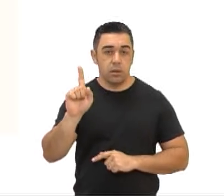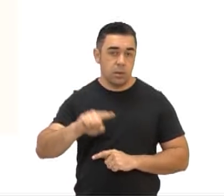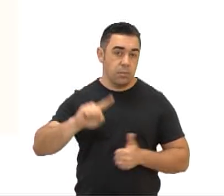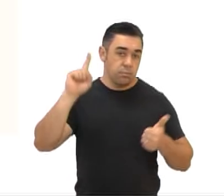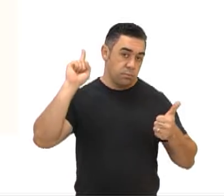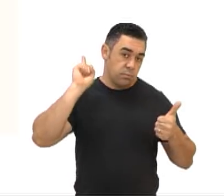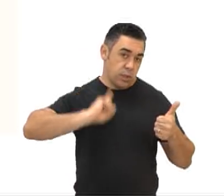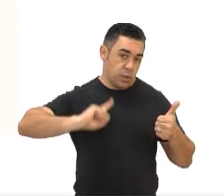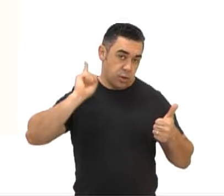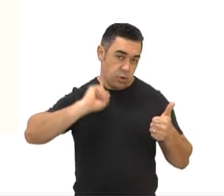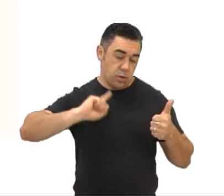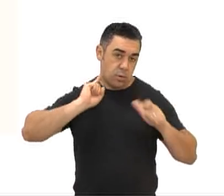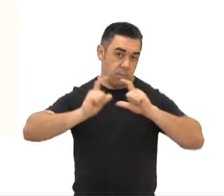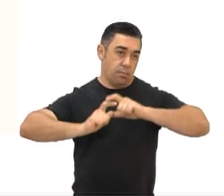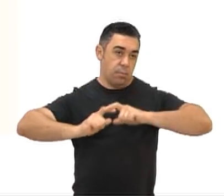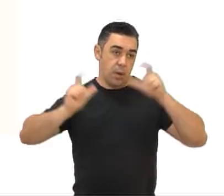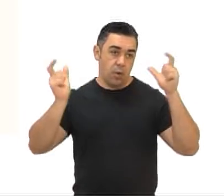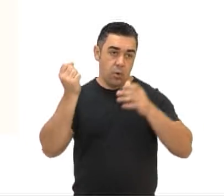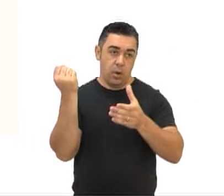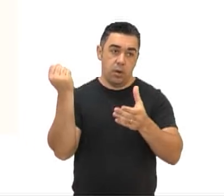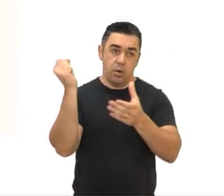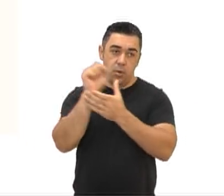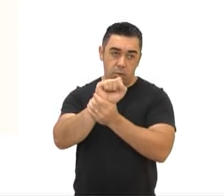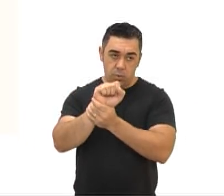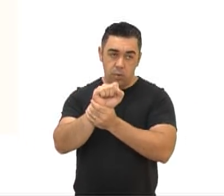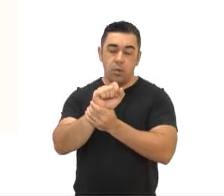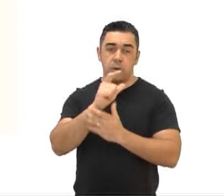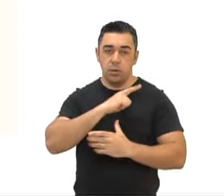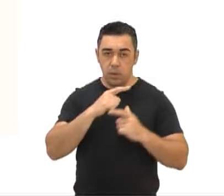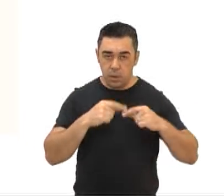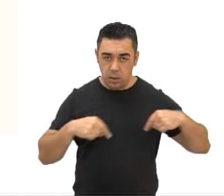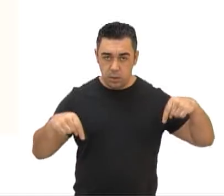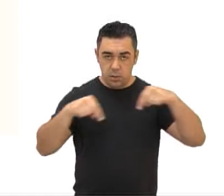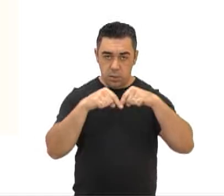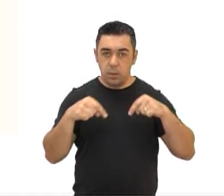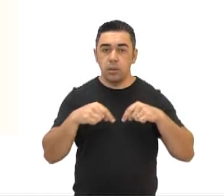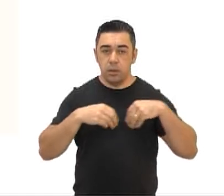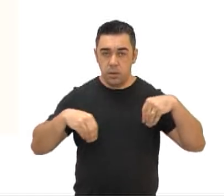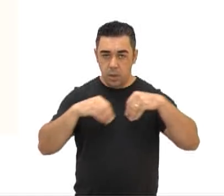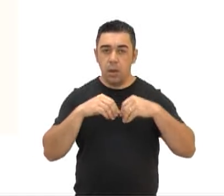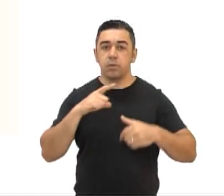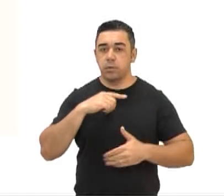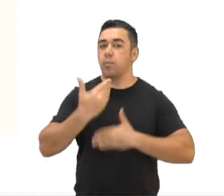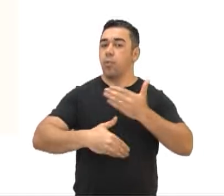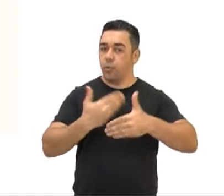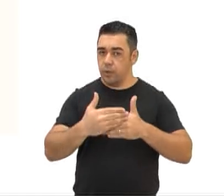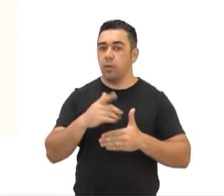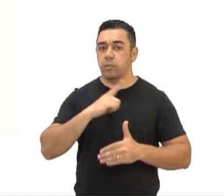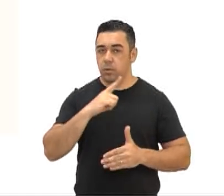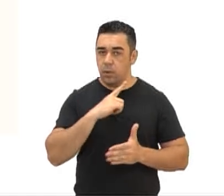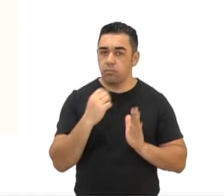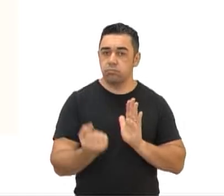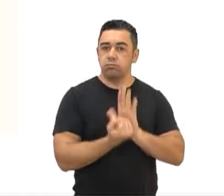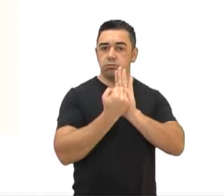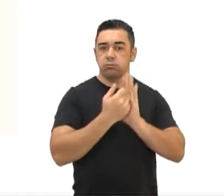Minas Gerais a maior concentração ali de terras quilombolas que estão em processo de titulação,